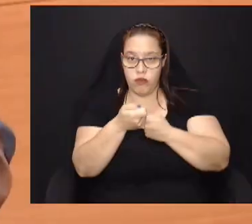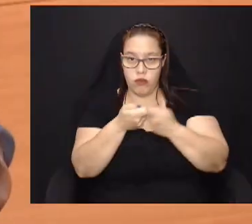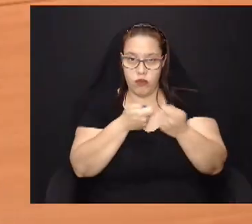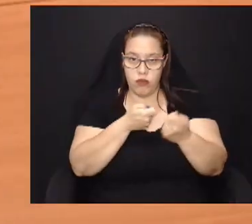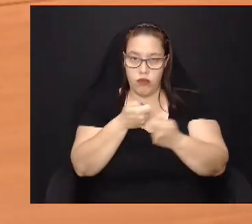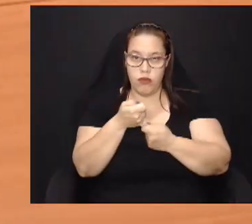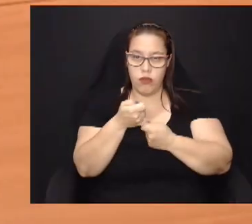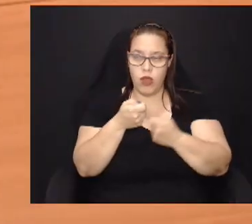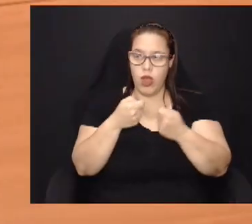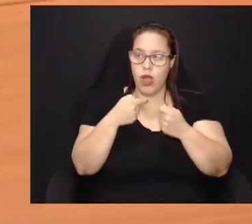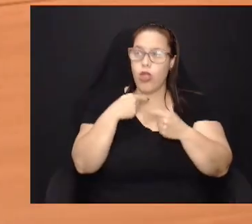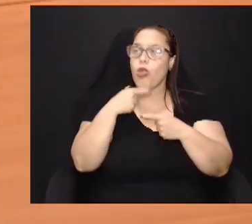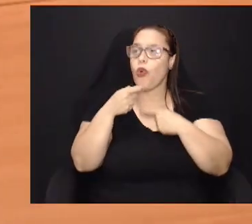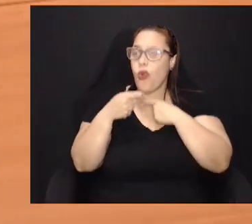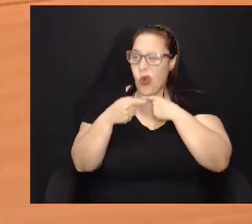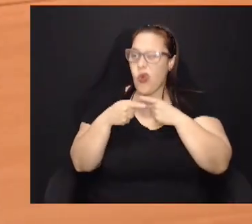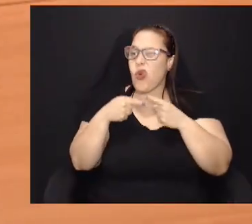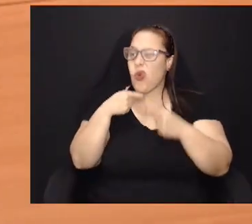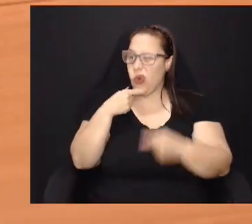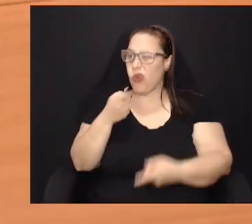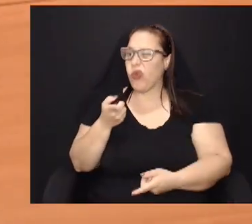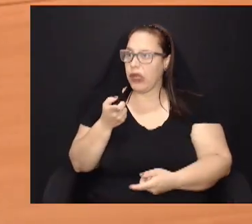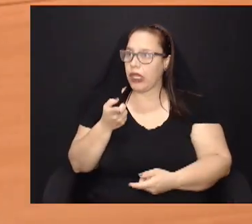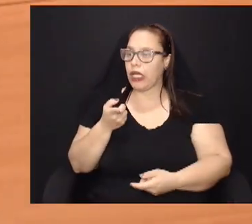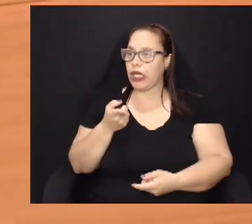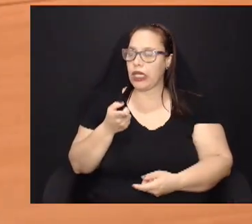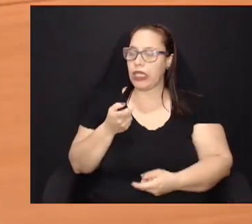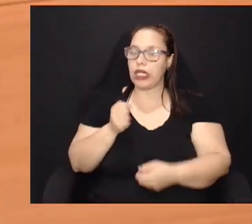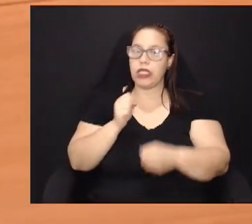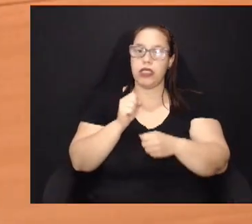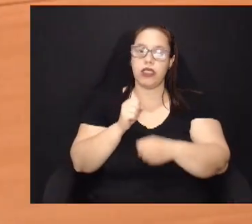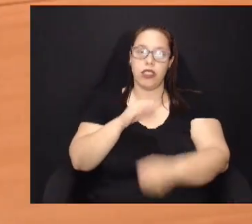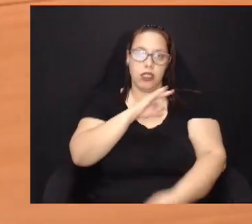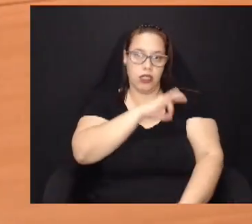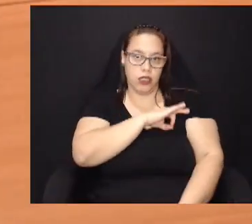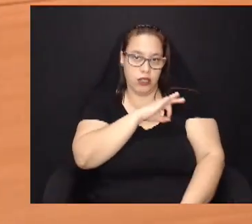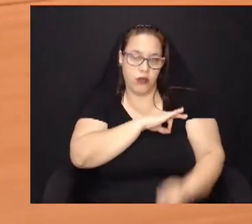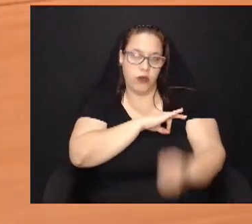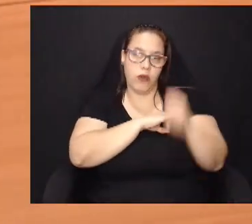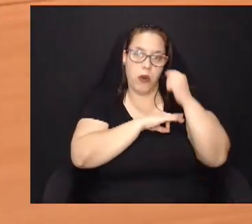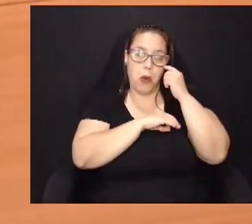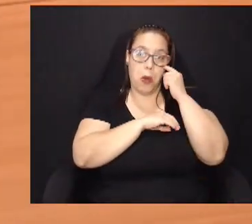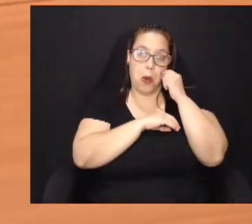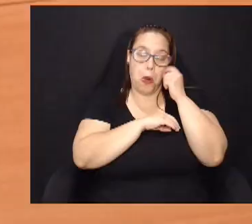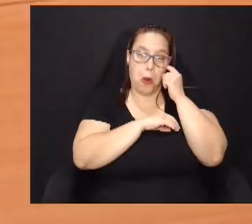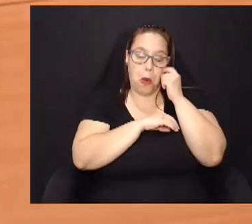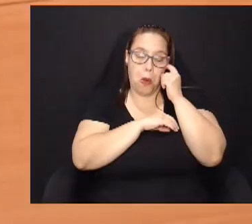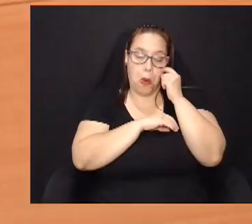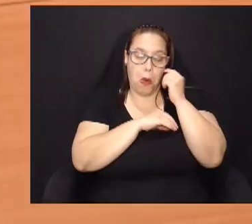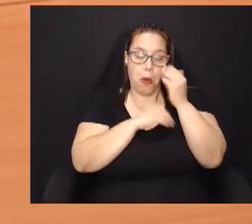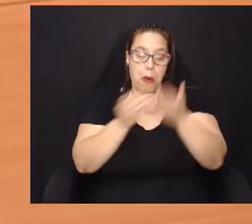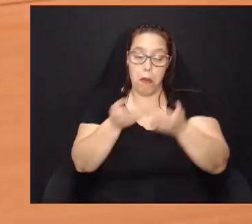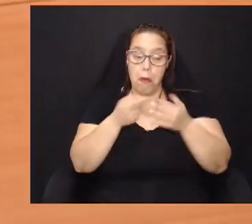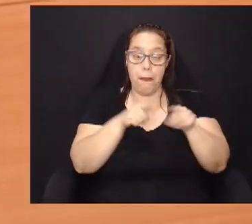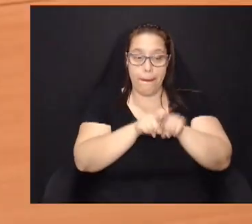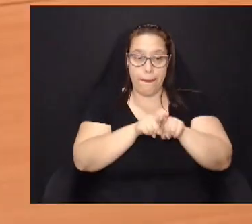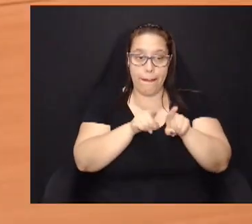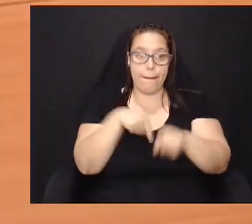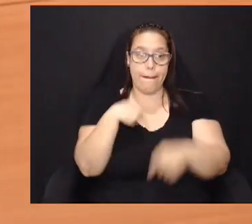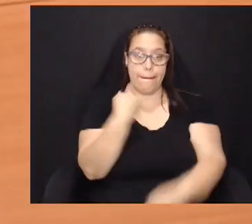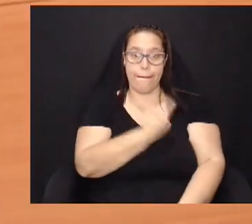né, dores que a Guarda fazia essa medição, a forma que media. A gente trouxe a